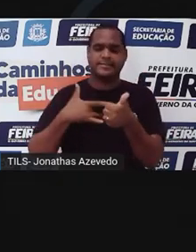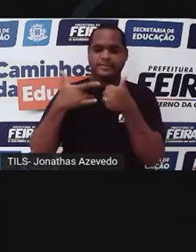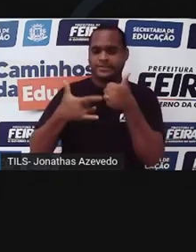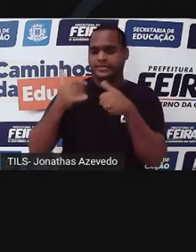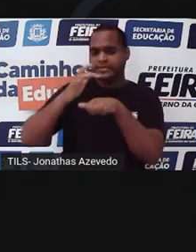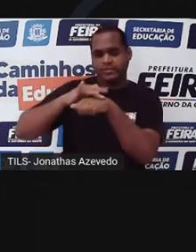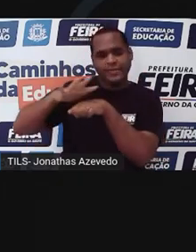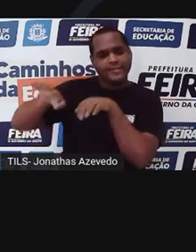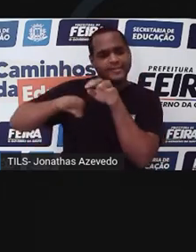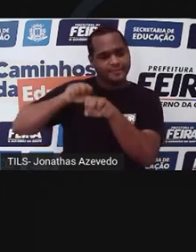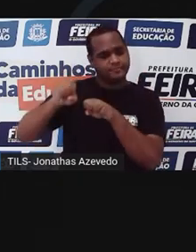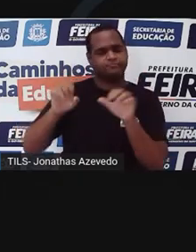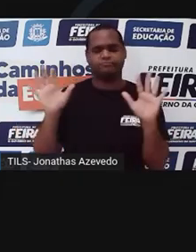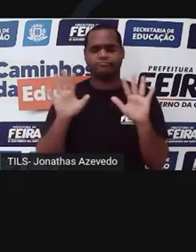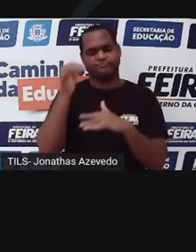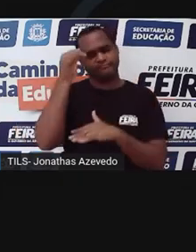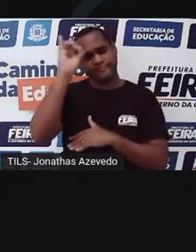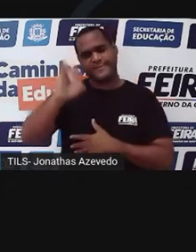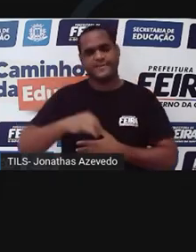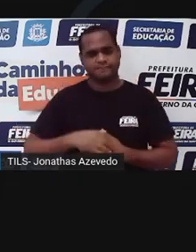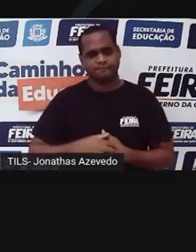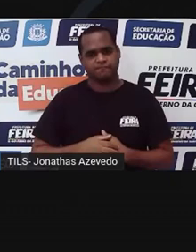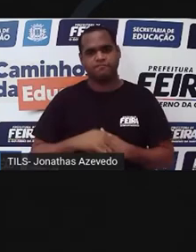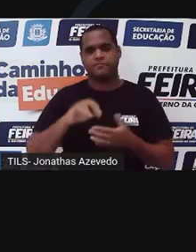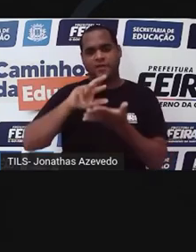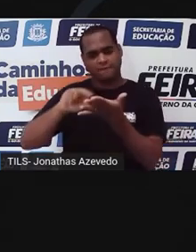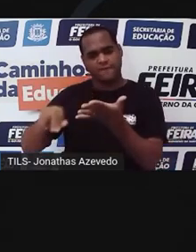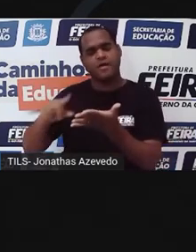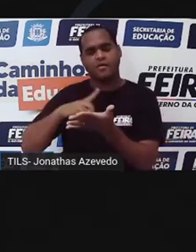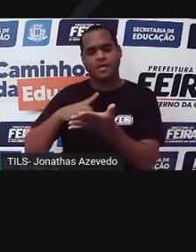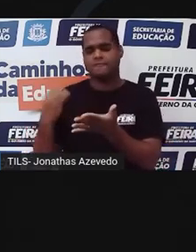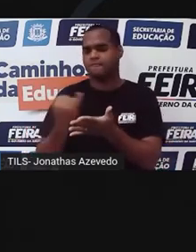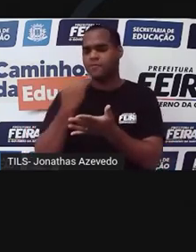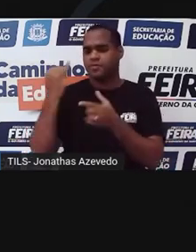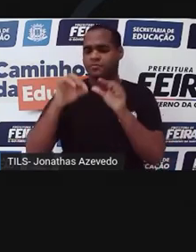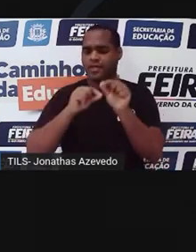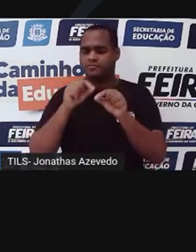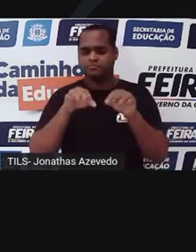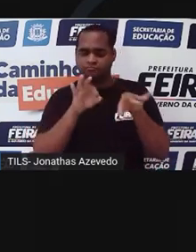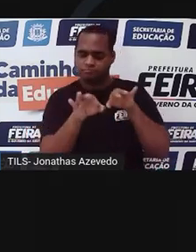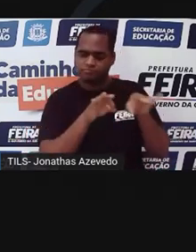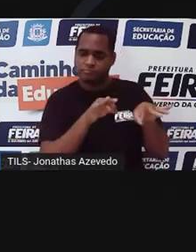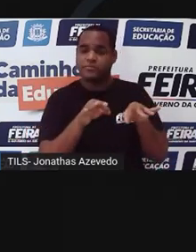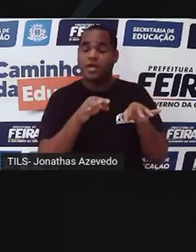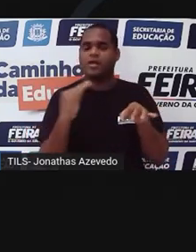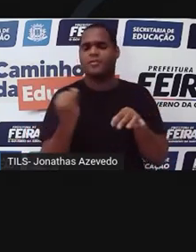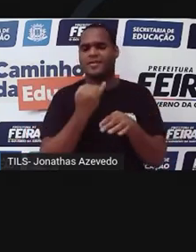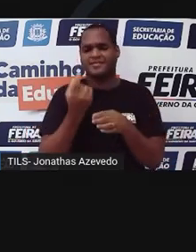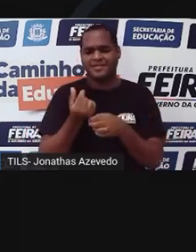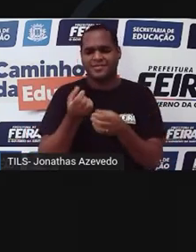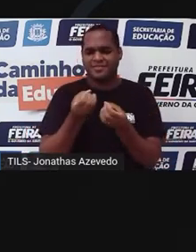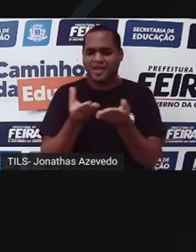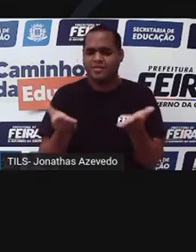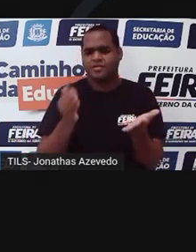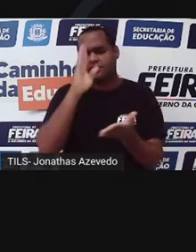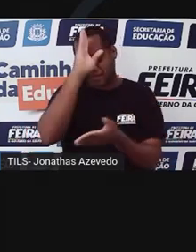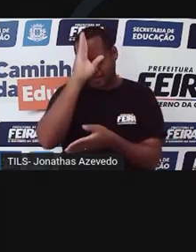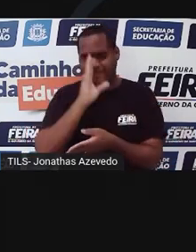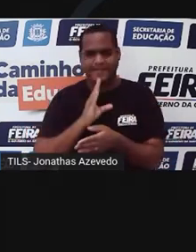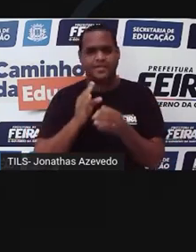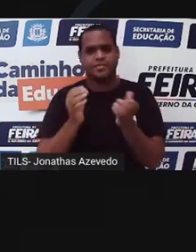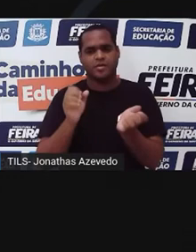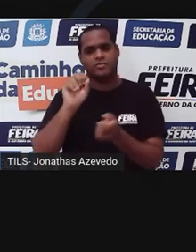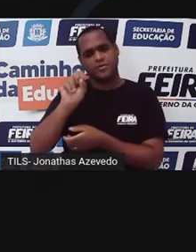sem o risco de contrair doenças os métodos contraceptivos são Aliados Nessas horas e não custam nada são distribuídos de graça